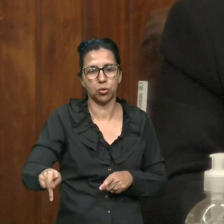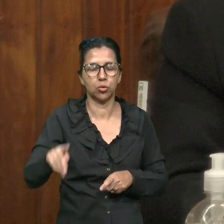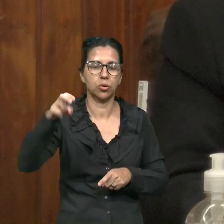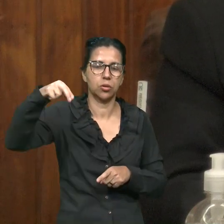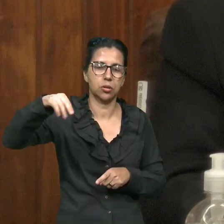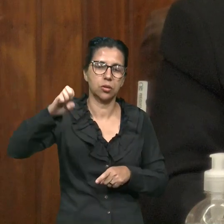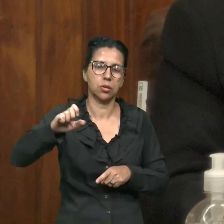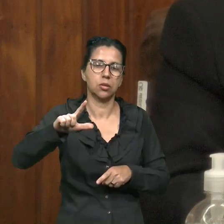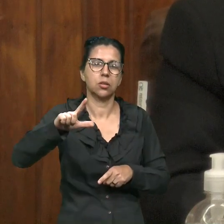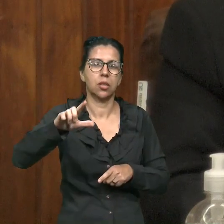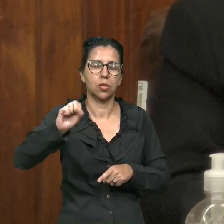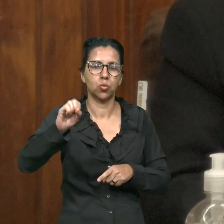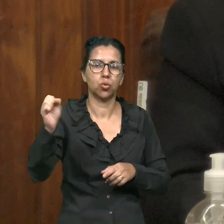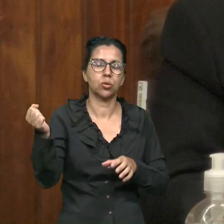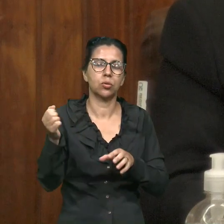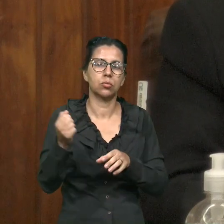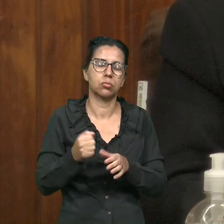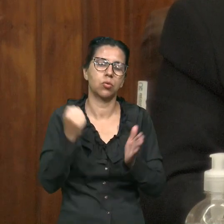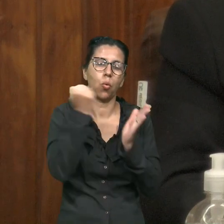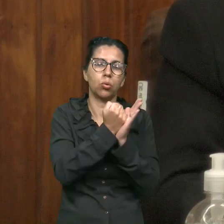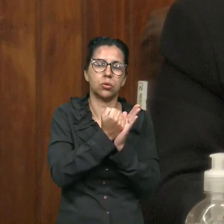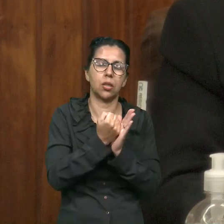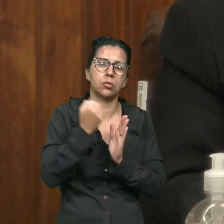Gabaldi, valor do contrato